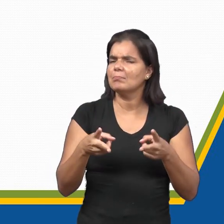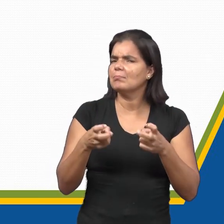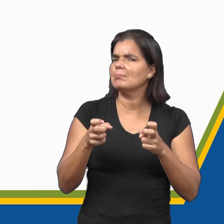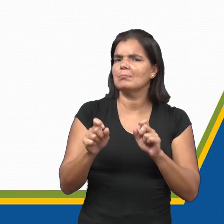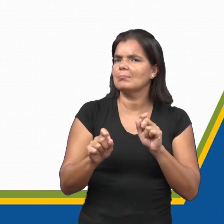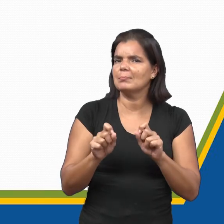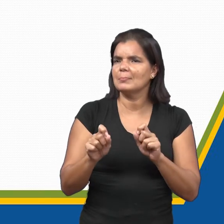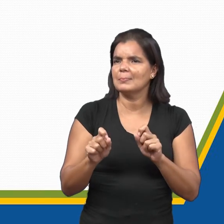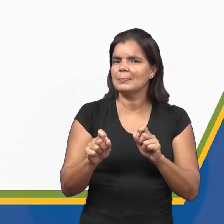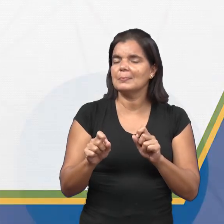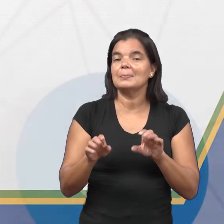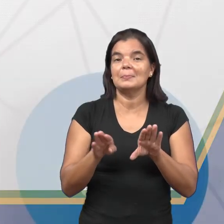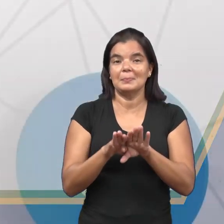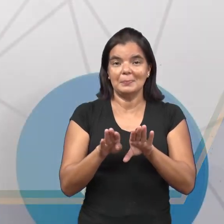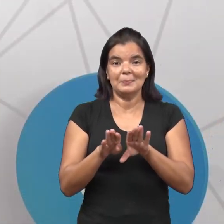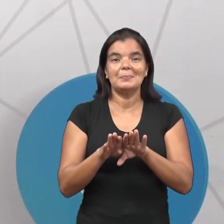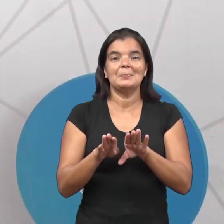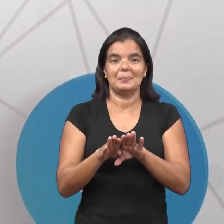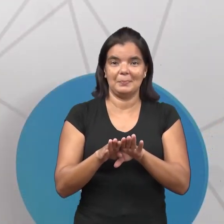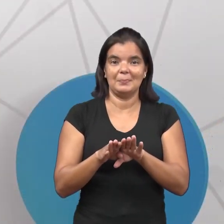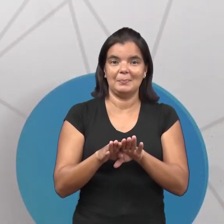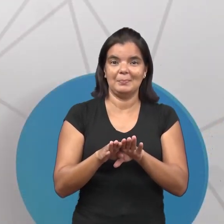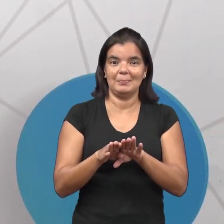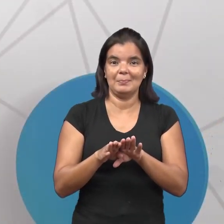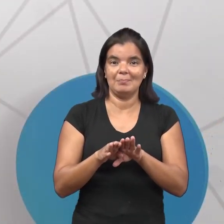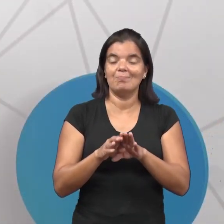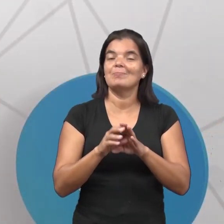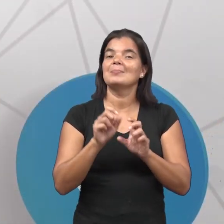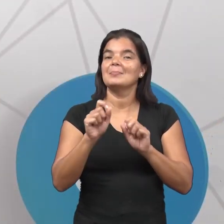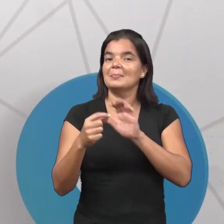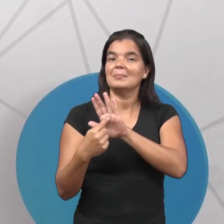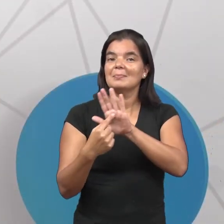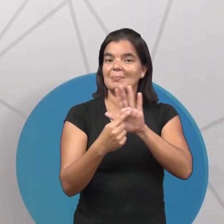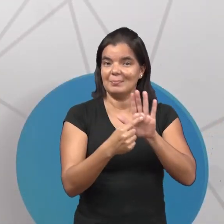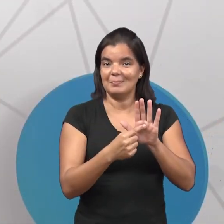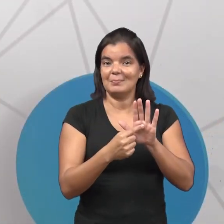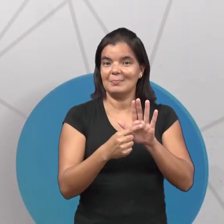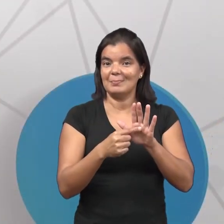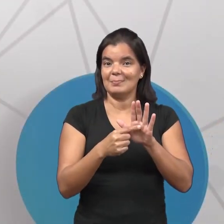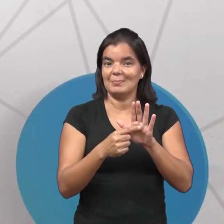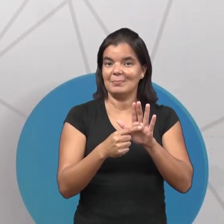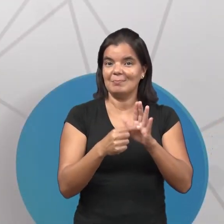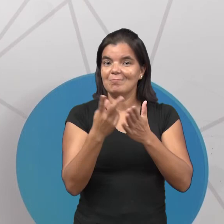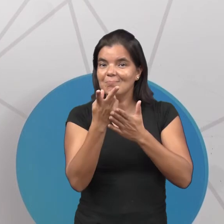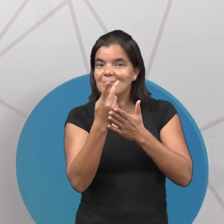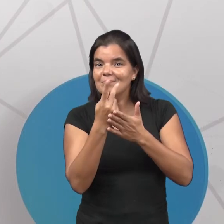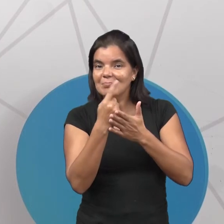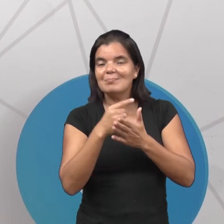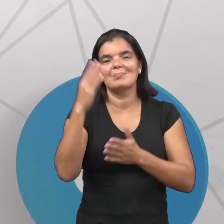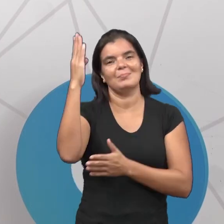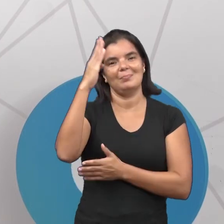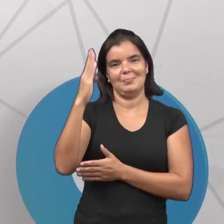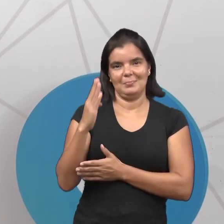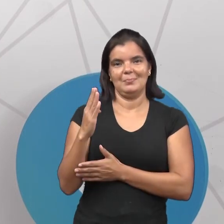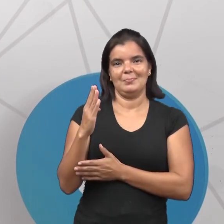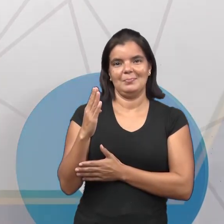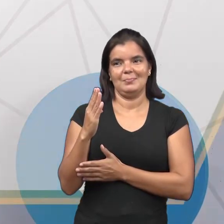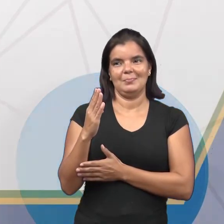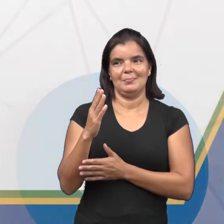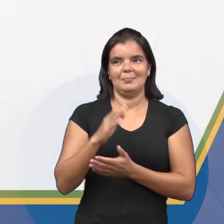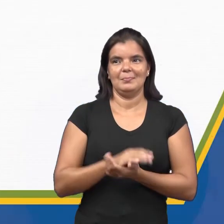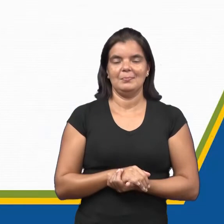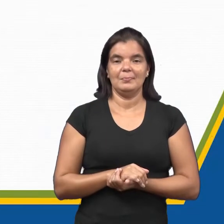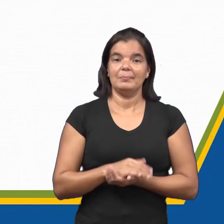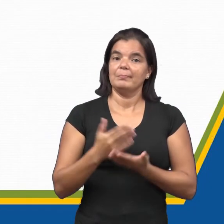percebe? Que ela se tornou símbolo da cidade arte brasileira.